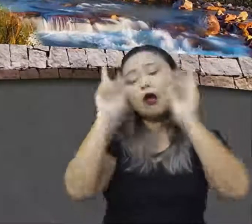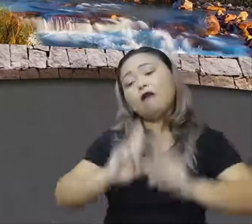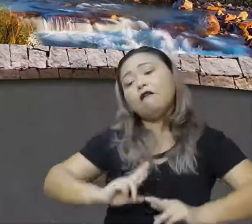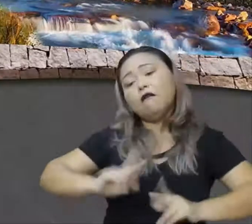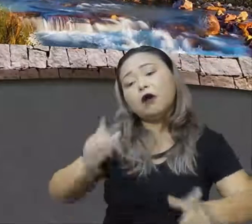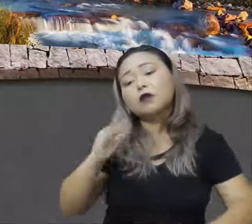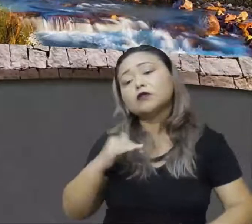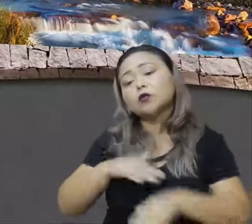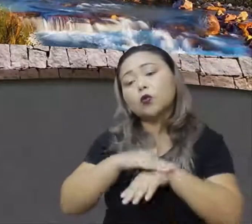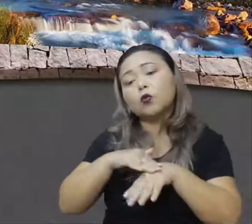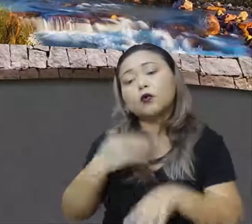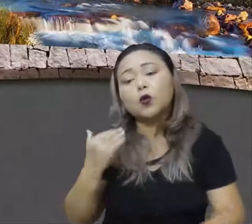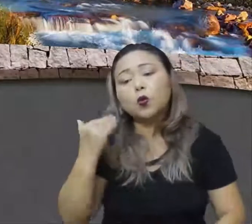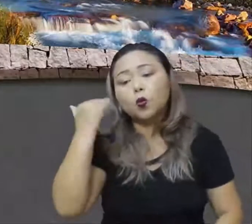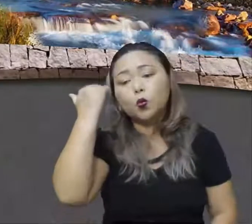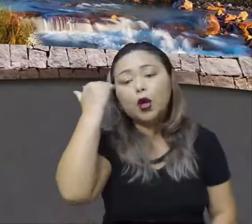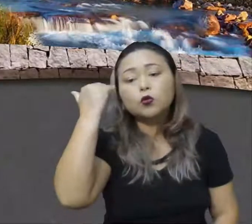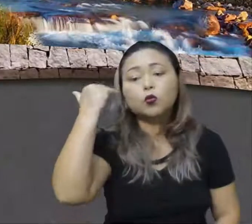diferente.